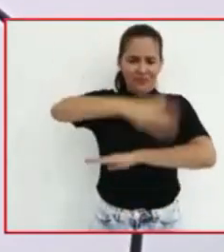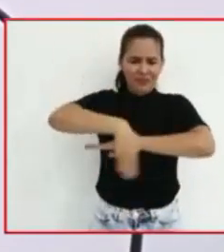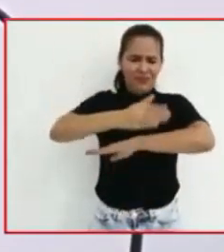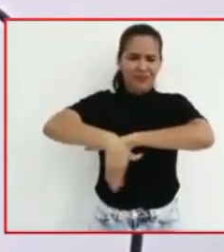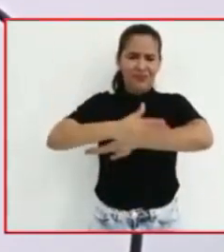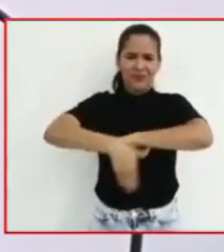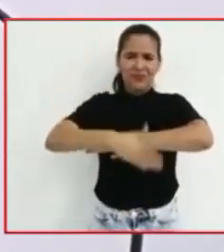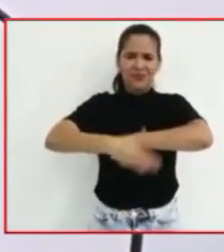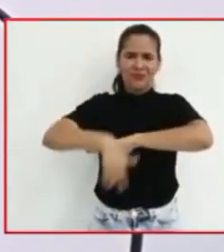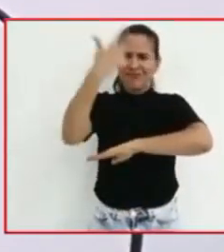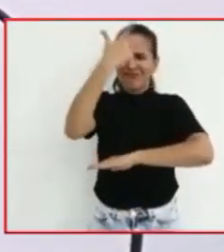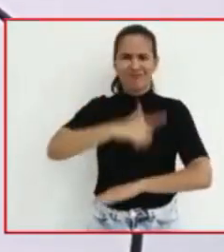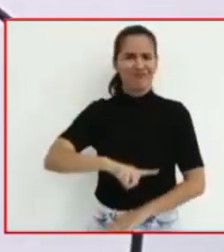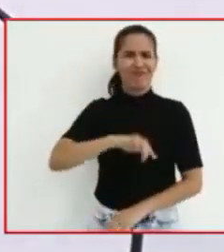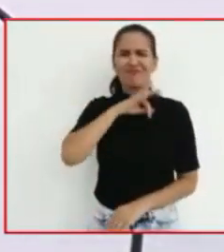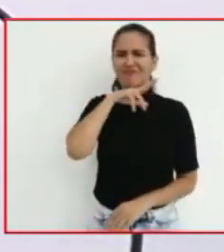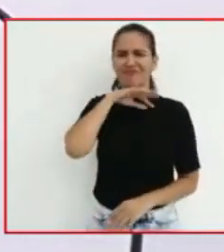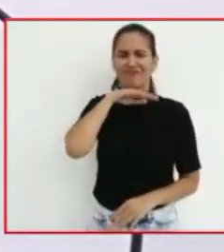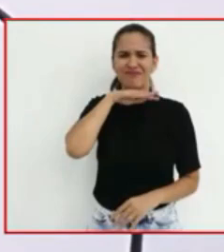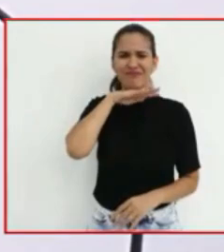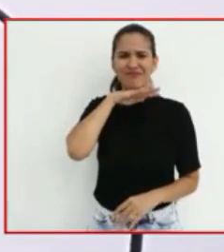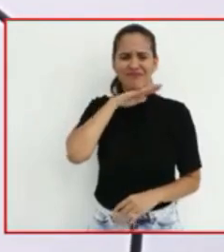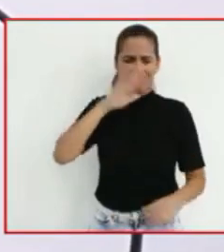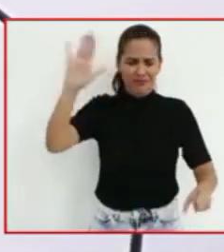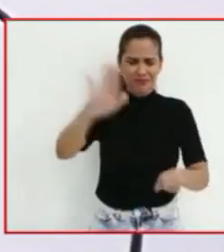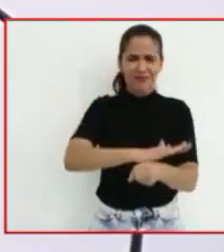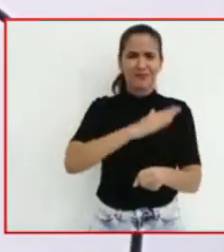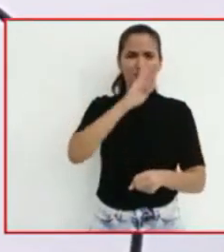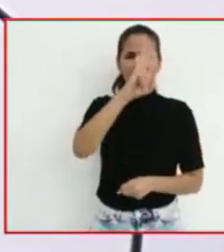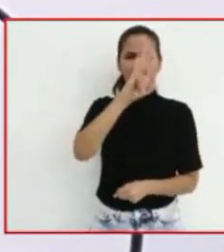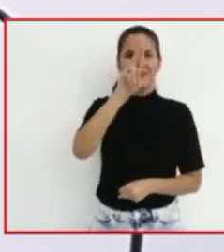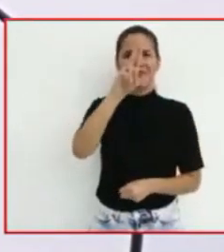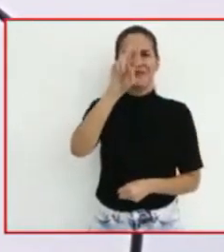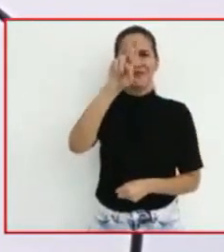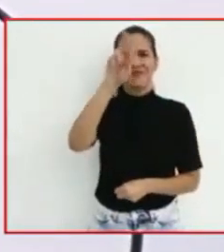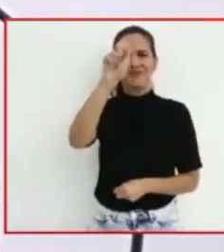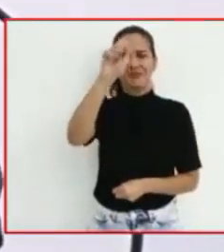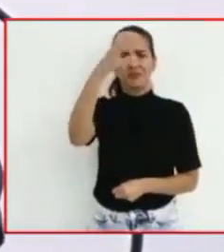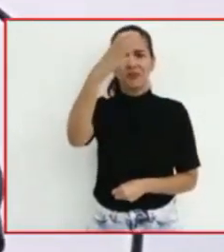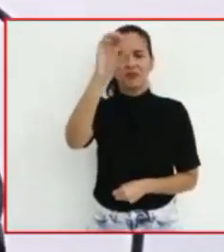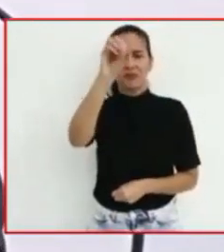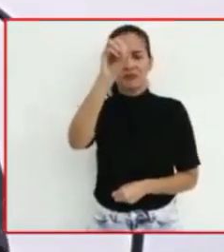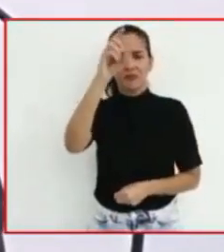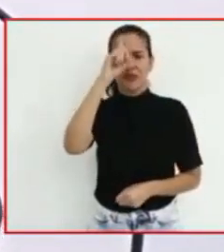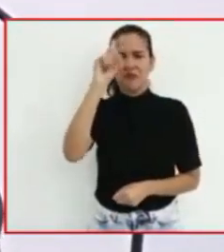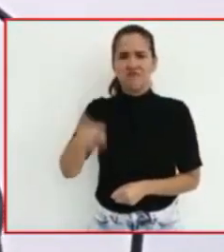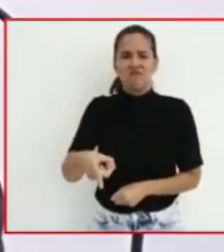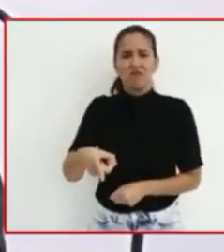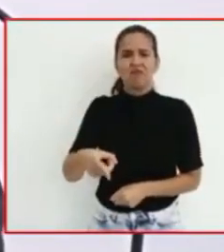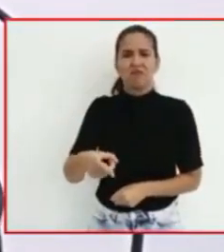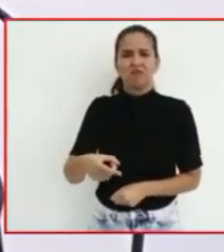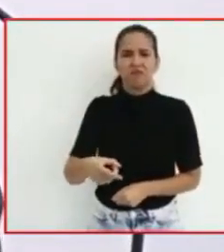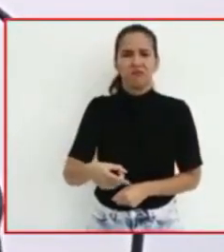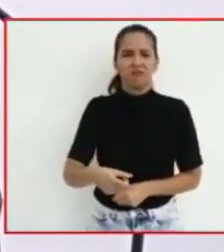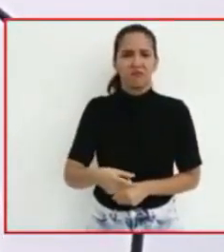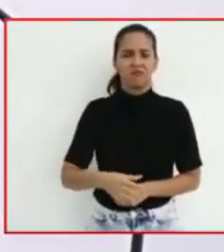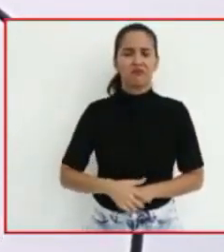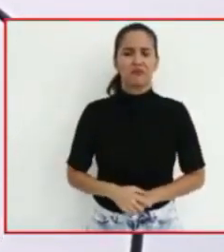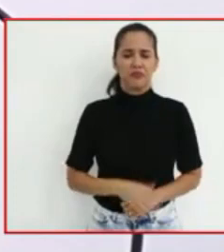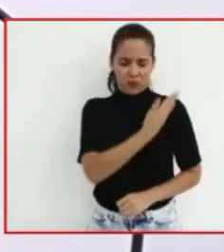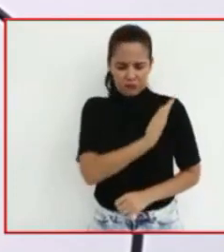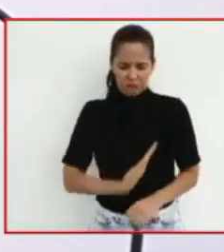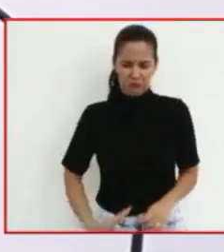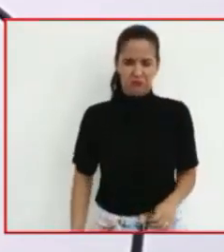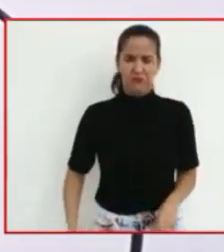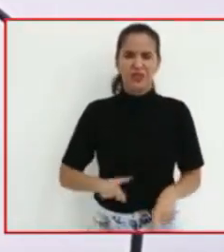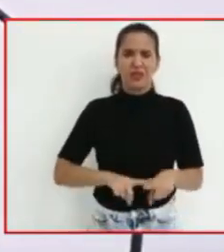dura. Eu não sei se porque a Sanesu hoje é um órgão que quem manda nela é o governo, e a pessoa que